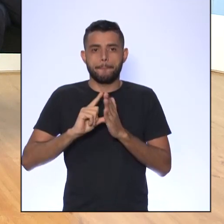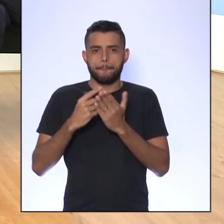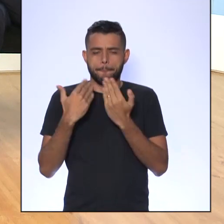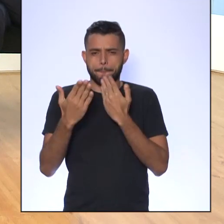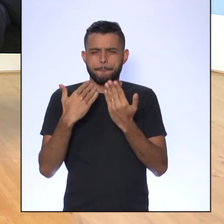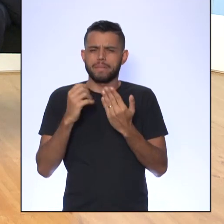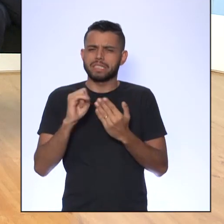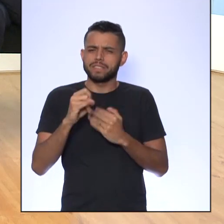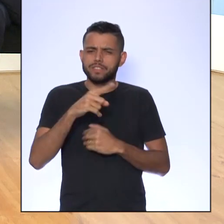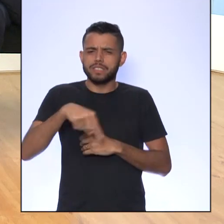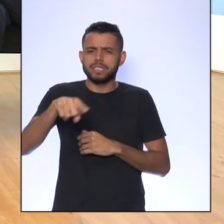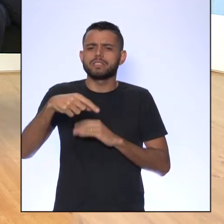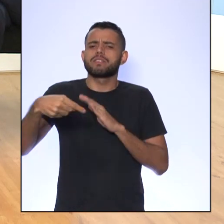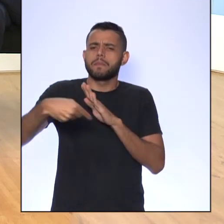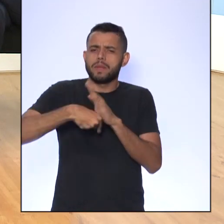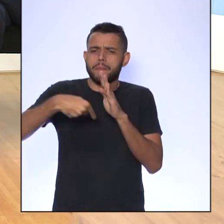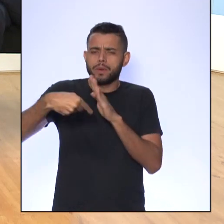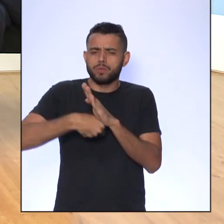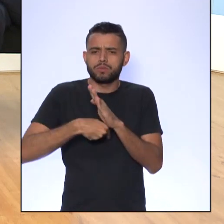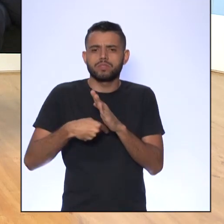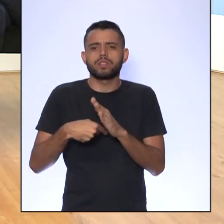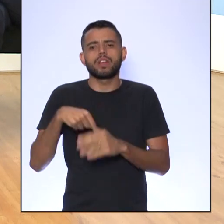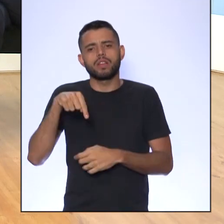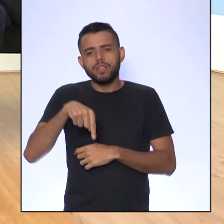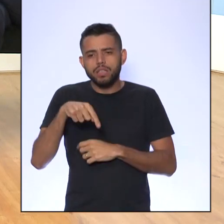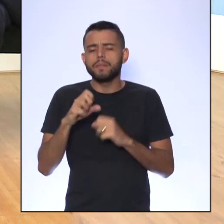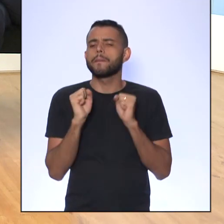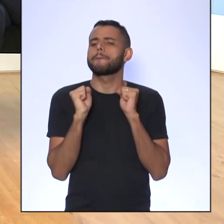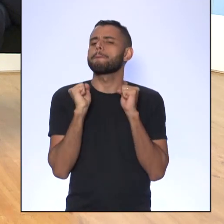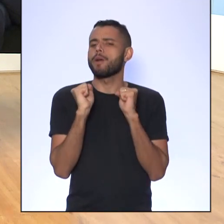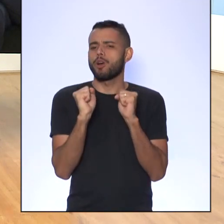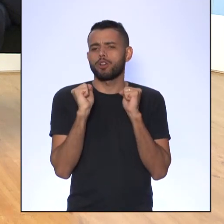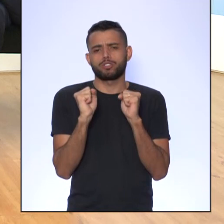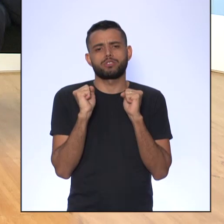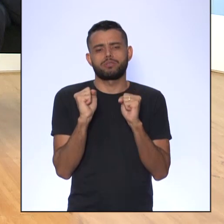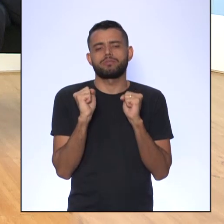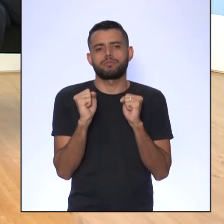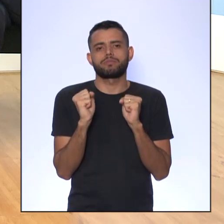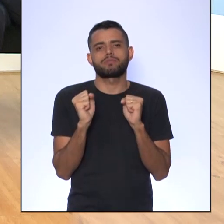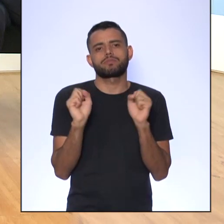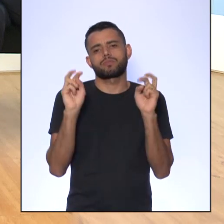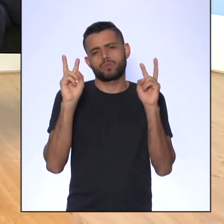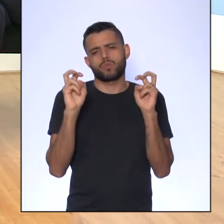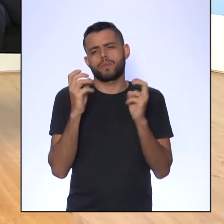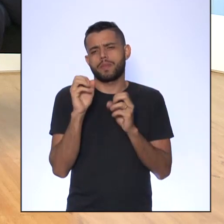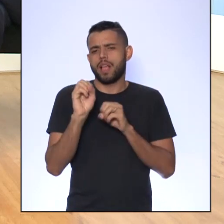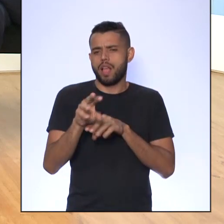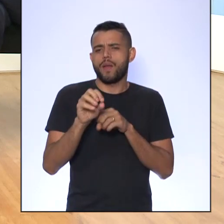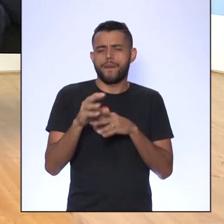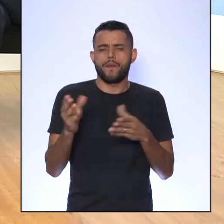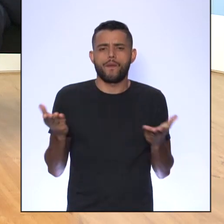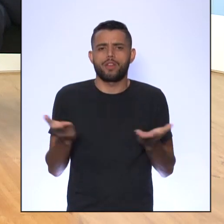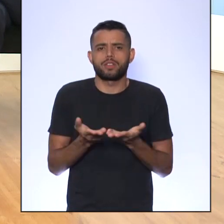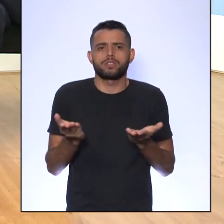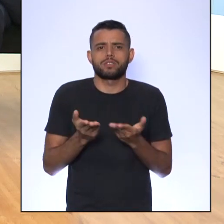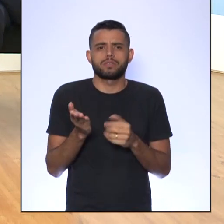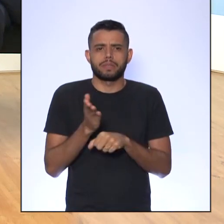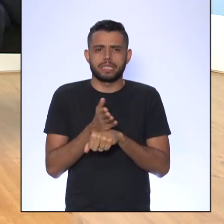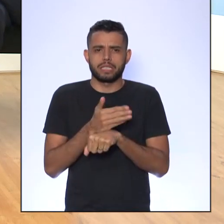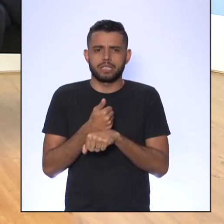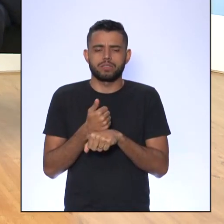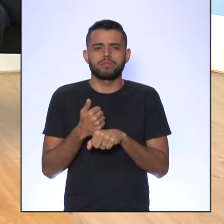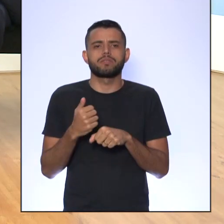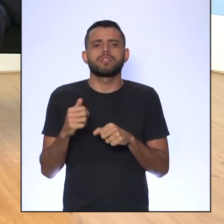mandar perguntas para o Seide aqui, podem mandar relacionados à aula que ele deu hoje, mais cedo aqui,